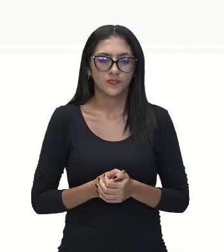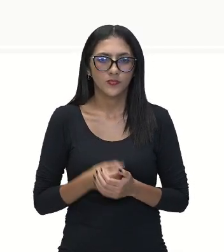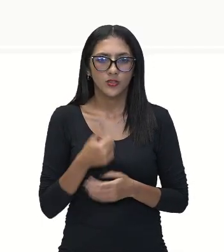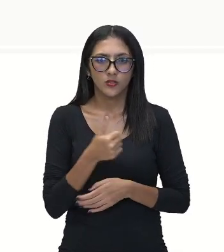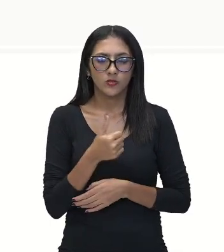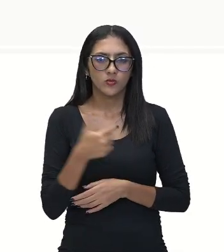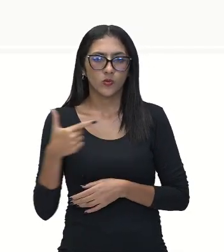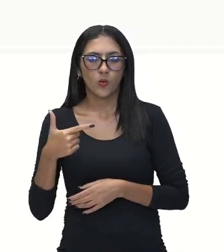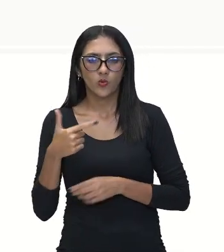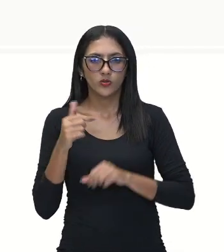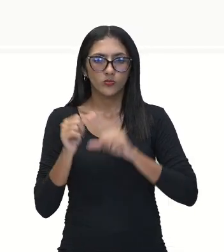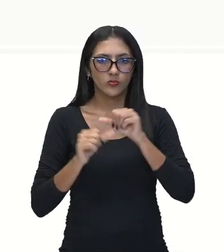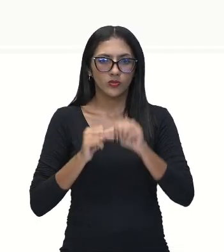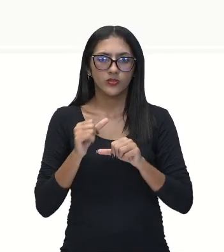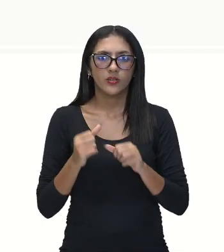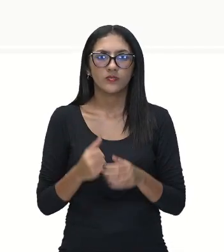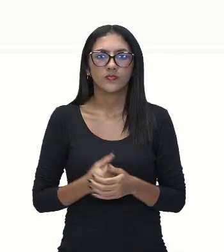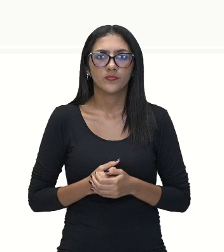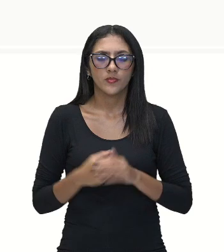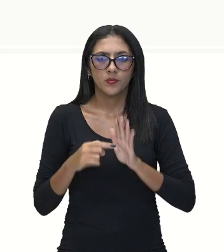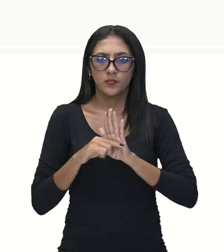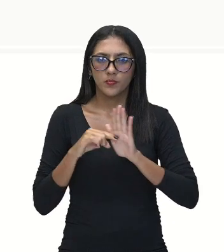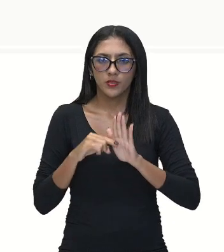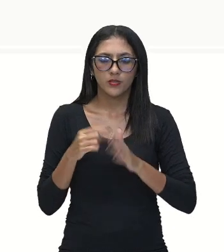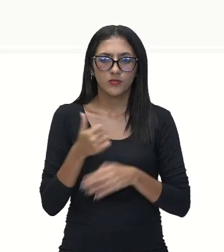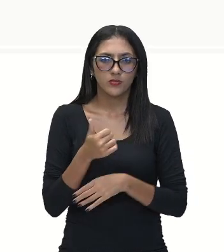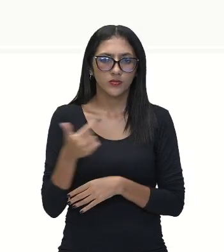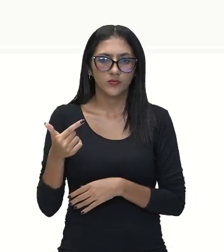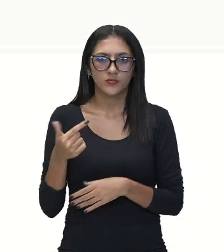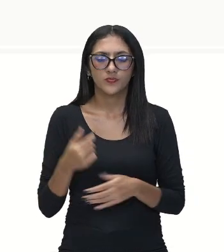lado fica então menos